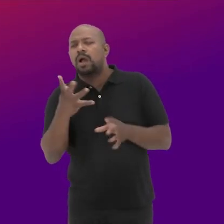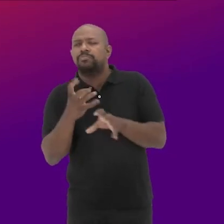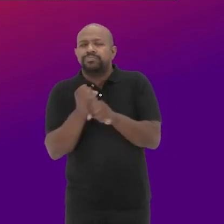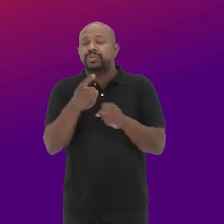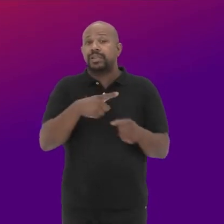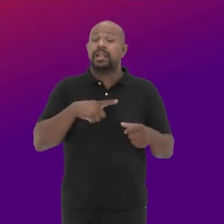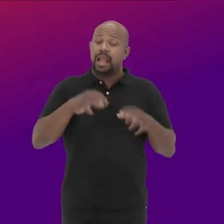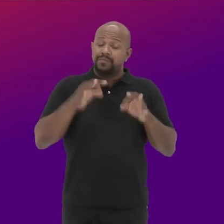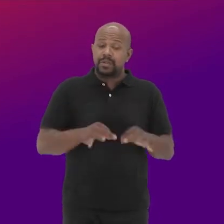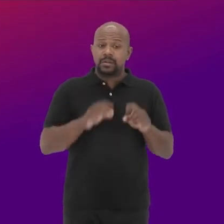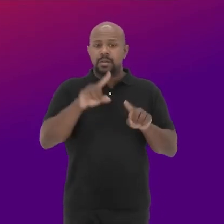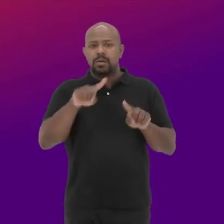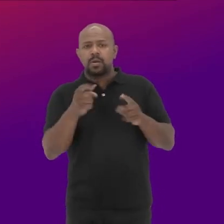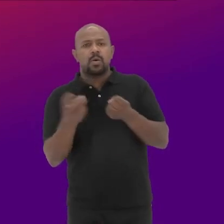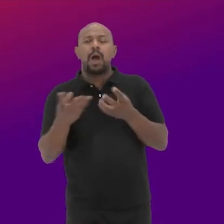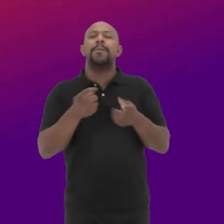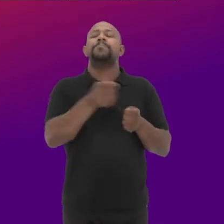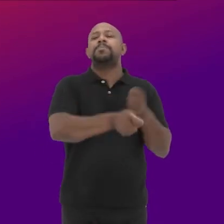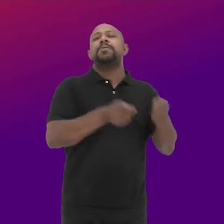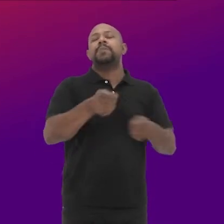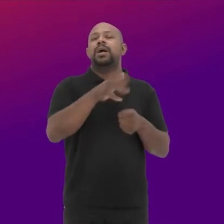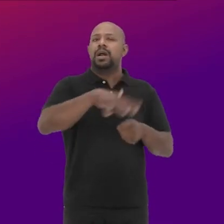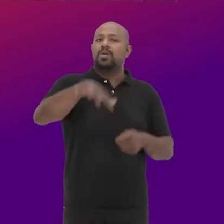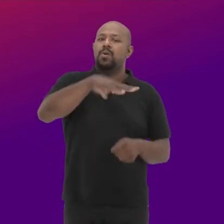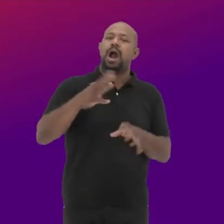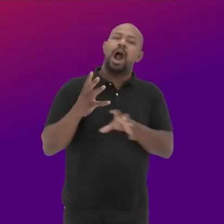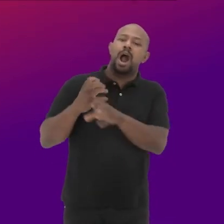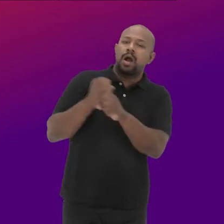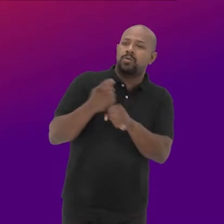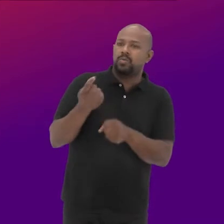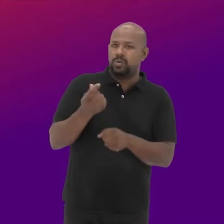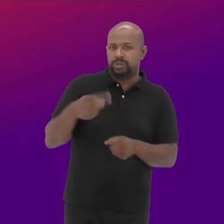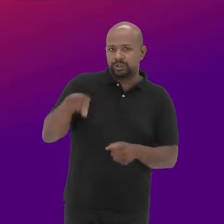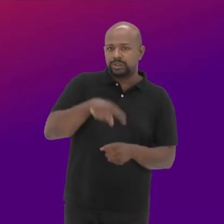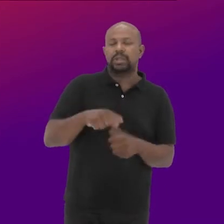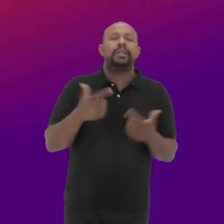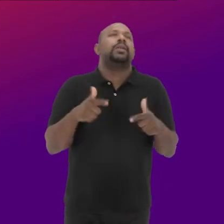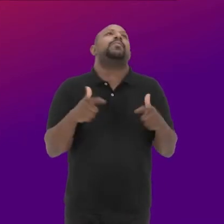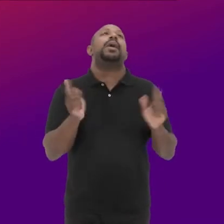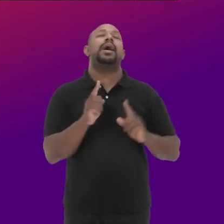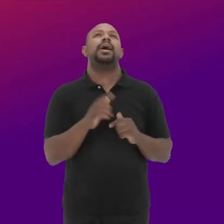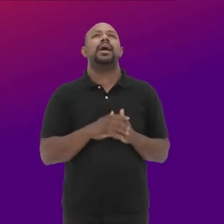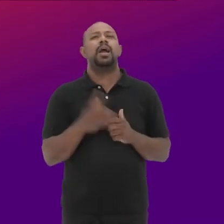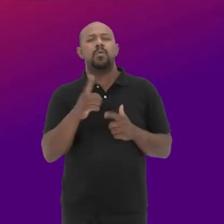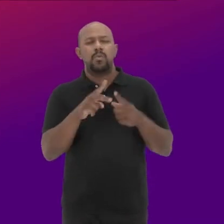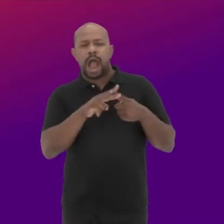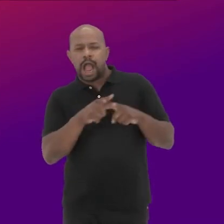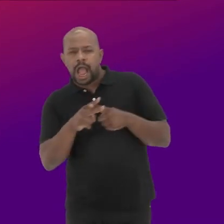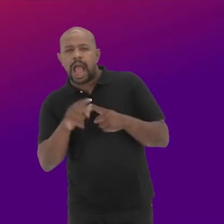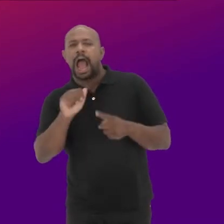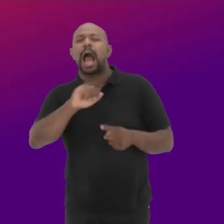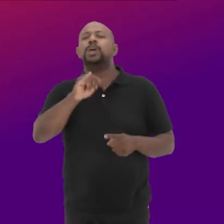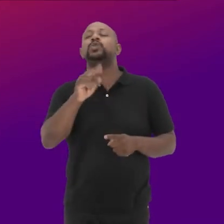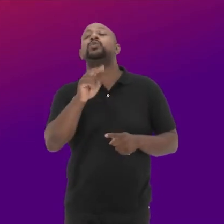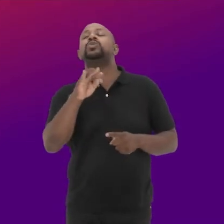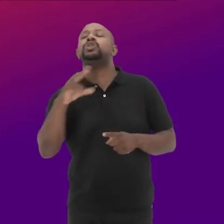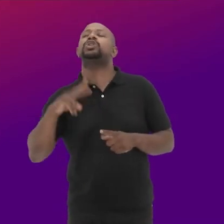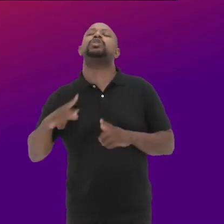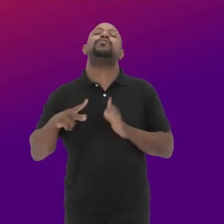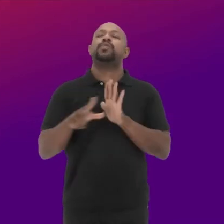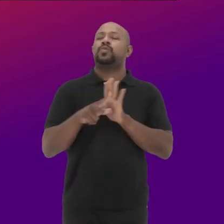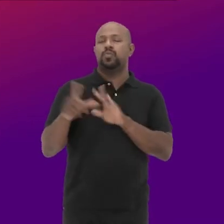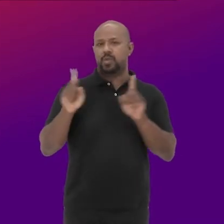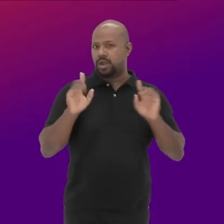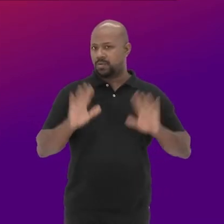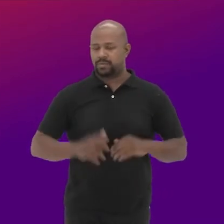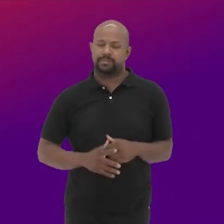granularidade, é definido o nível de pagamento de acordo com a quantia assegurada, e não há um ajuste dos sinistros